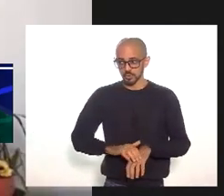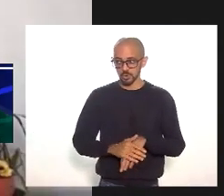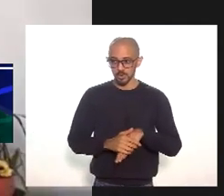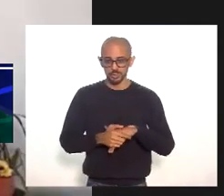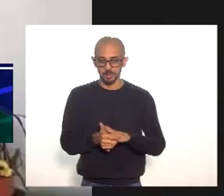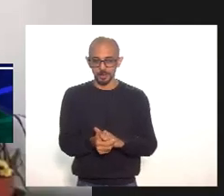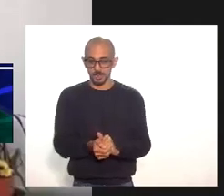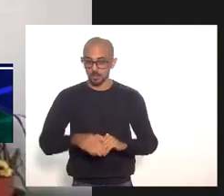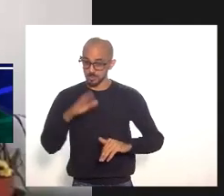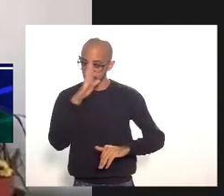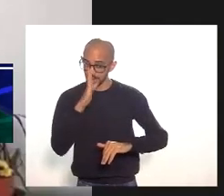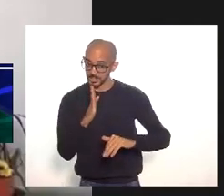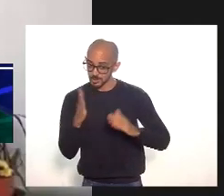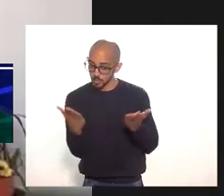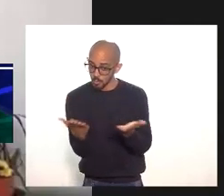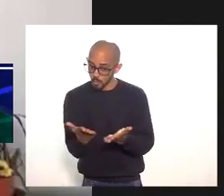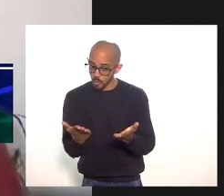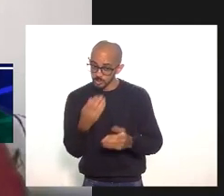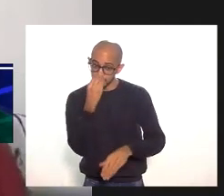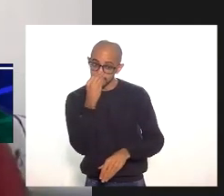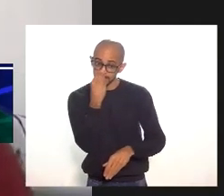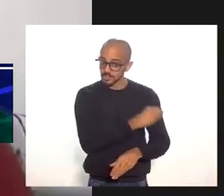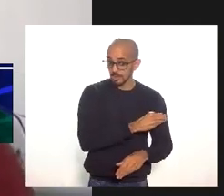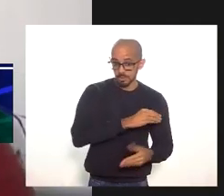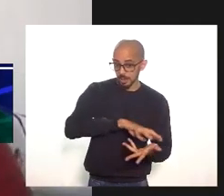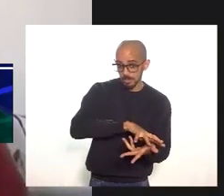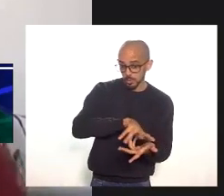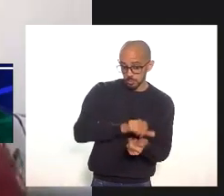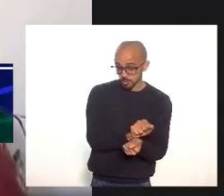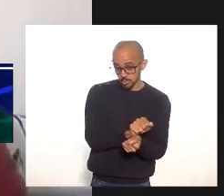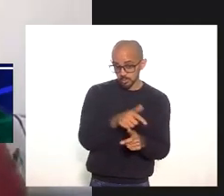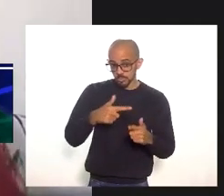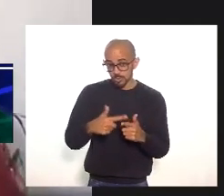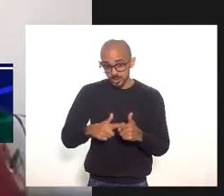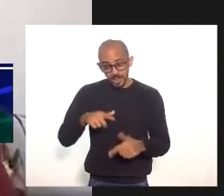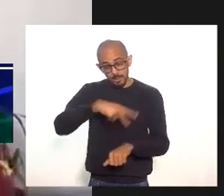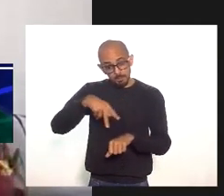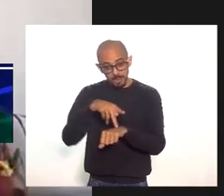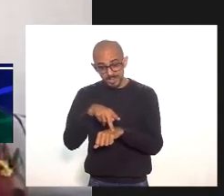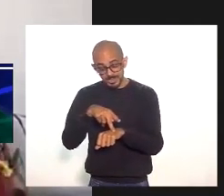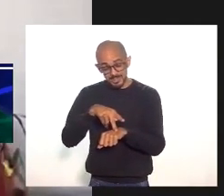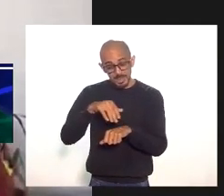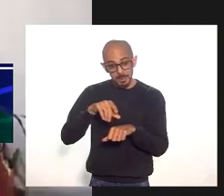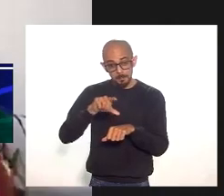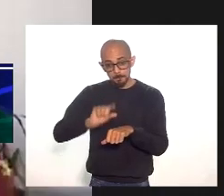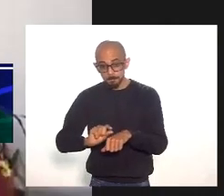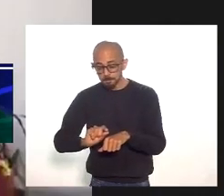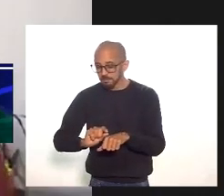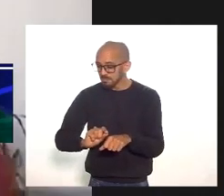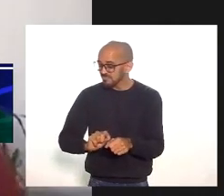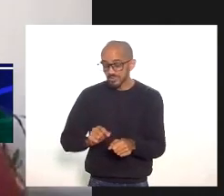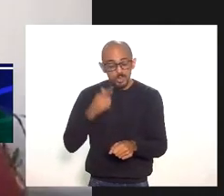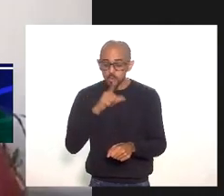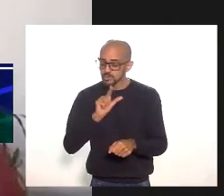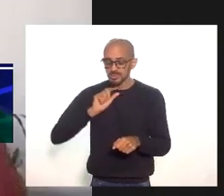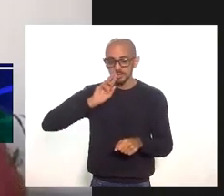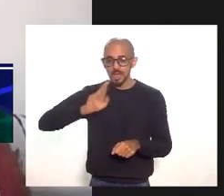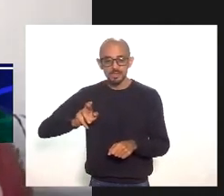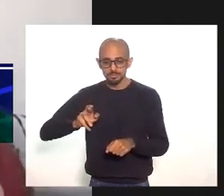sendo isolado pelo mundo, porque foi o país que menos conseguiu dar